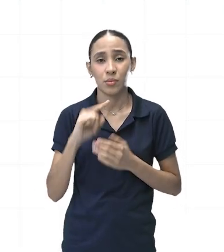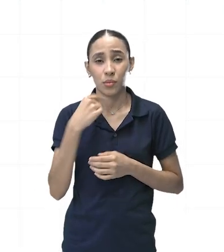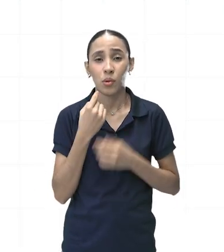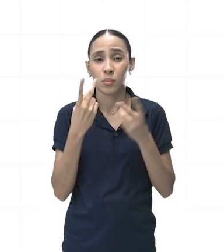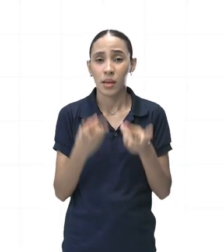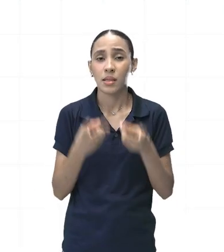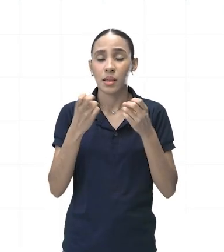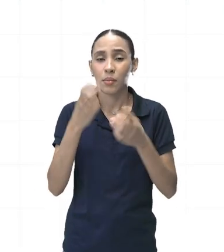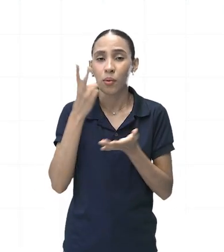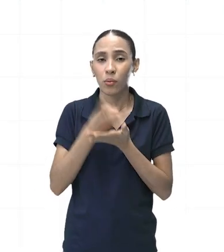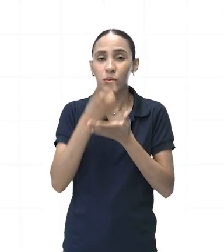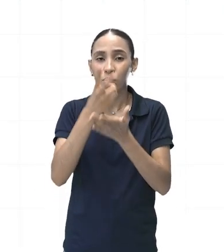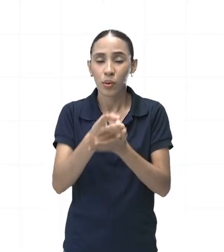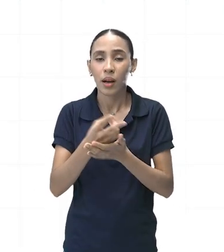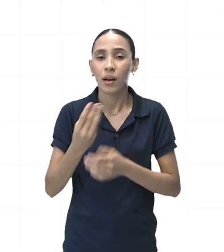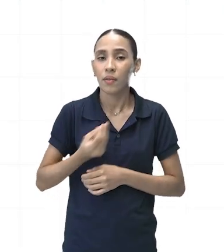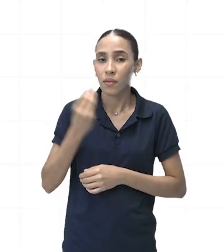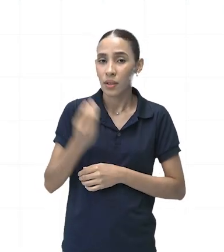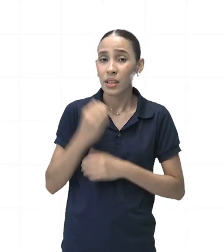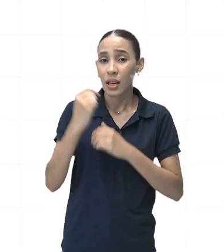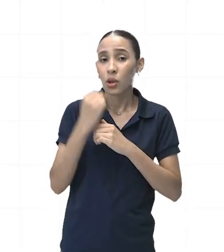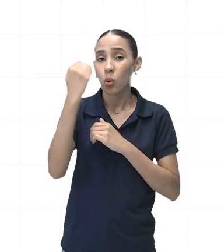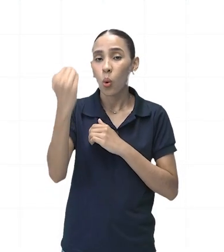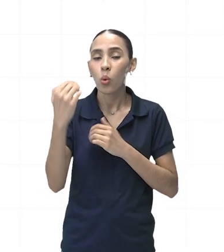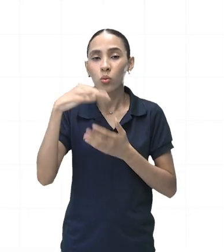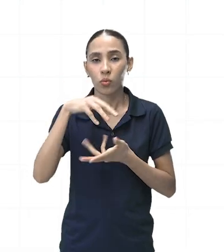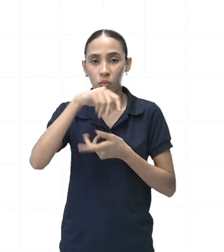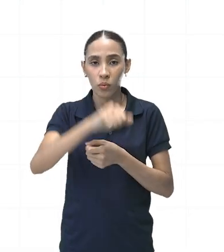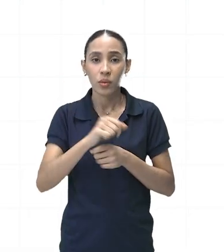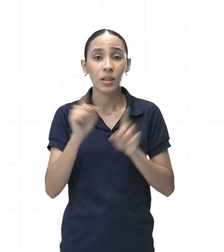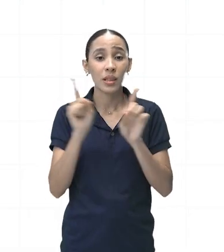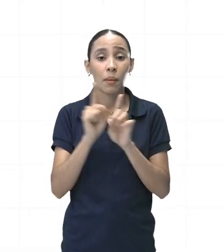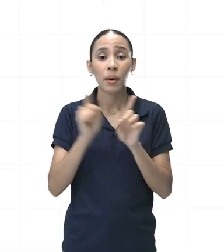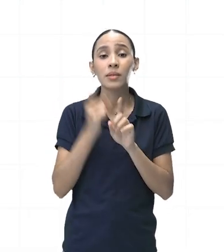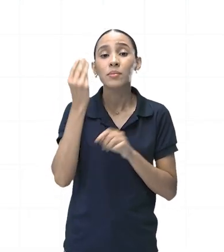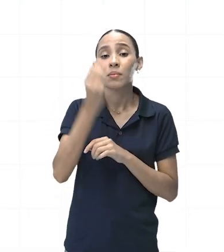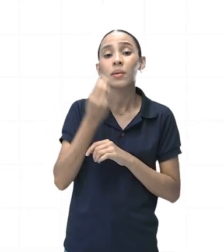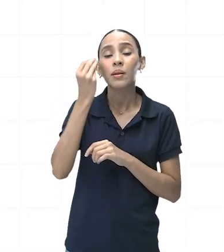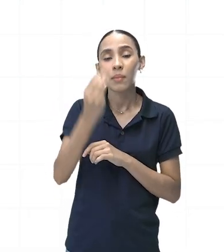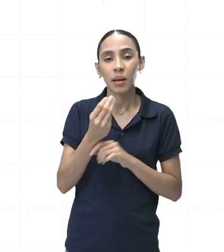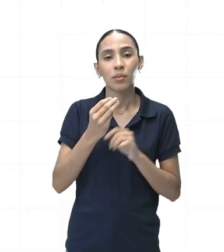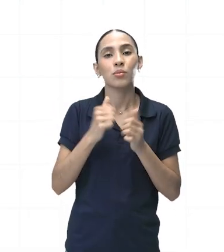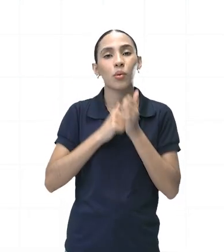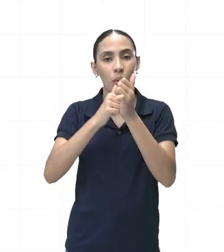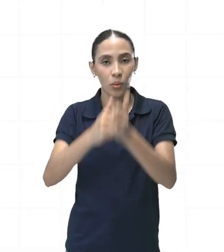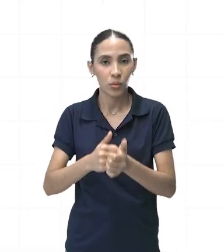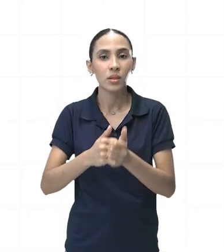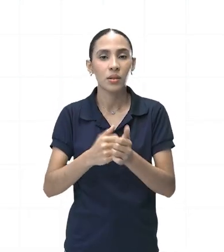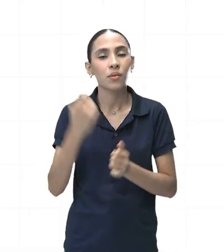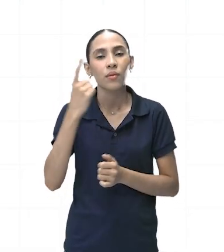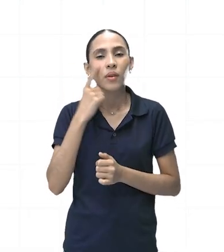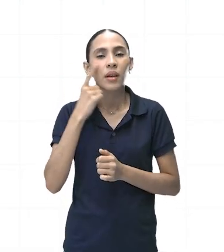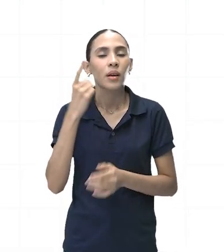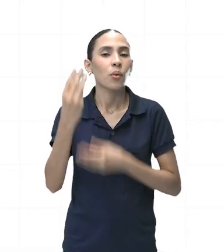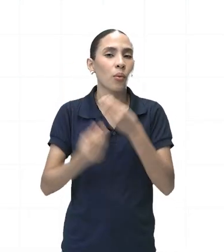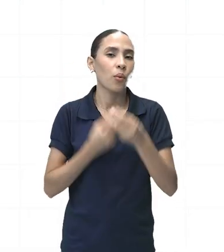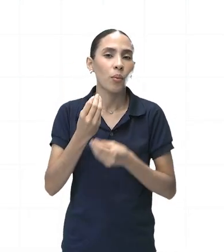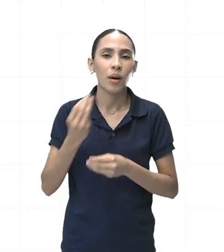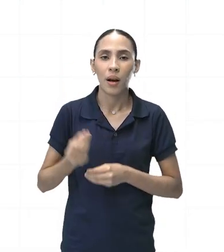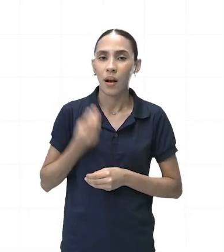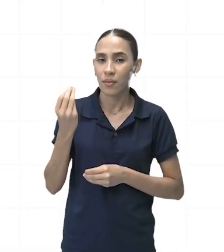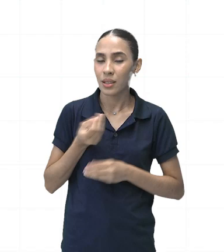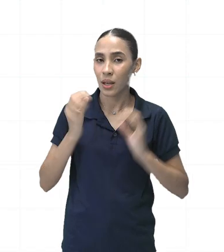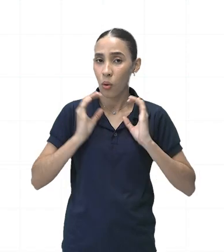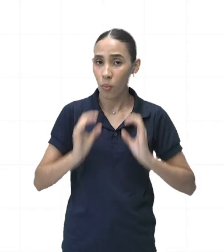para manter a vida em outro lugar do universo, bem como esses experimentos que estão sendo conduzidos para ver como as formas de vida